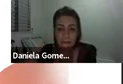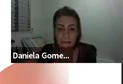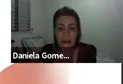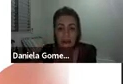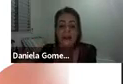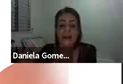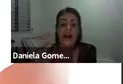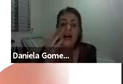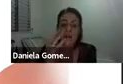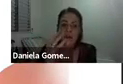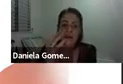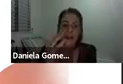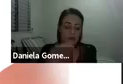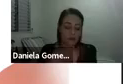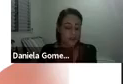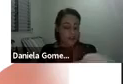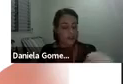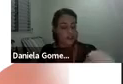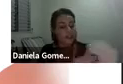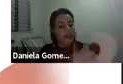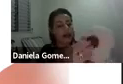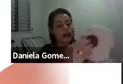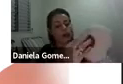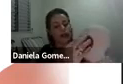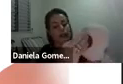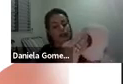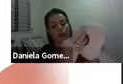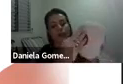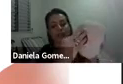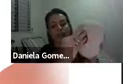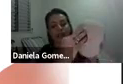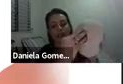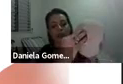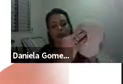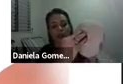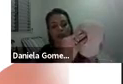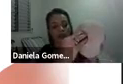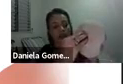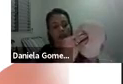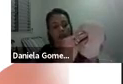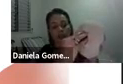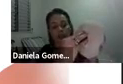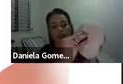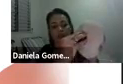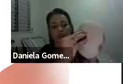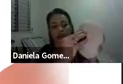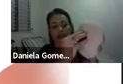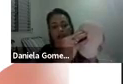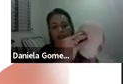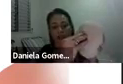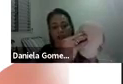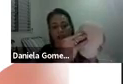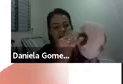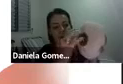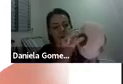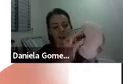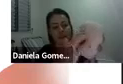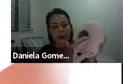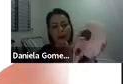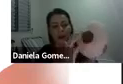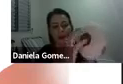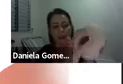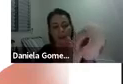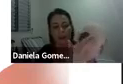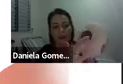respirar, tá? A boca é importante que ela consiga abocanhar toda a areola aqui, que é essa